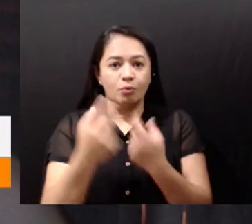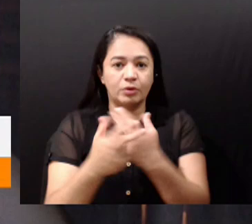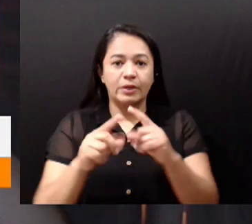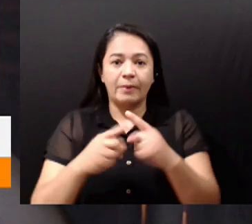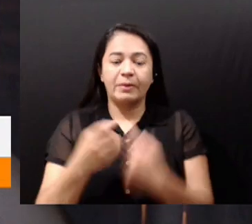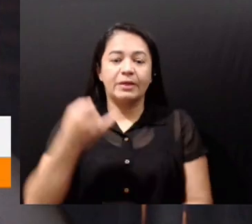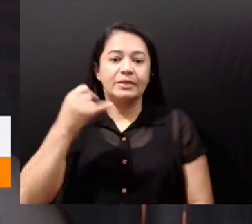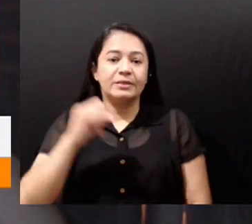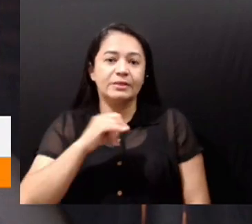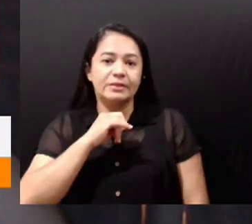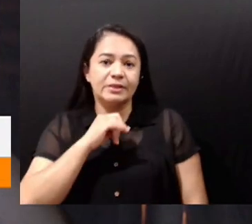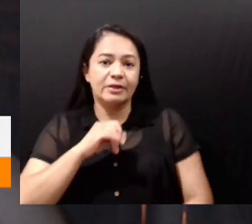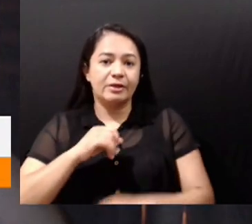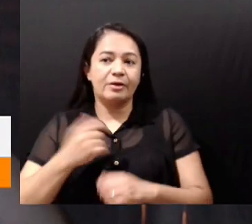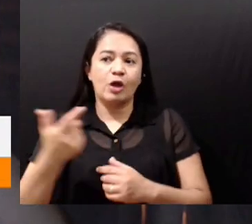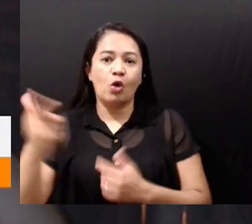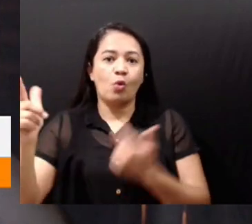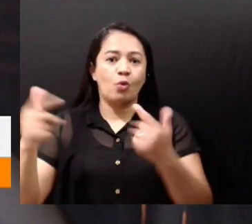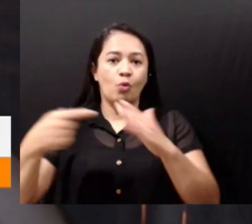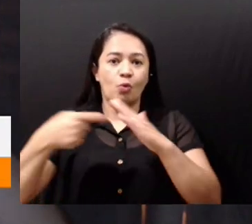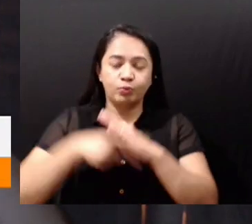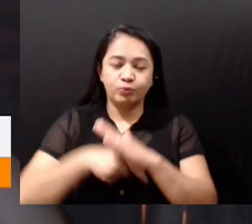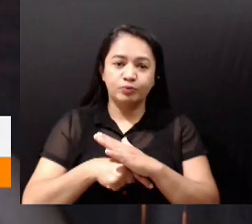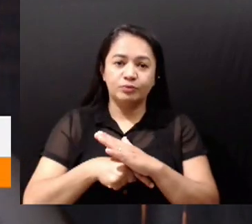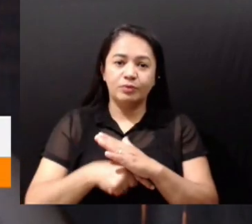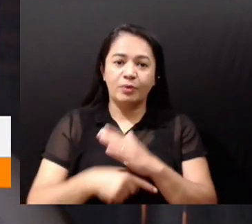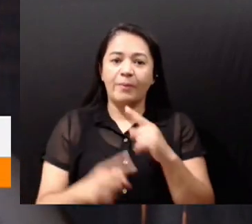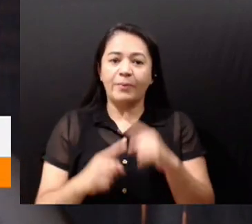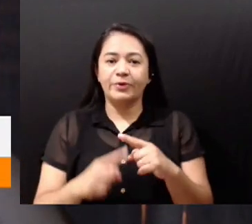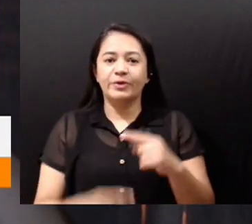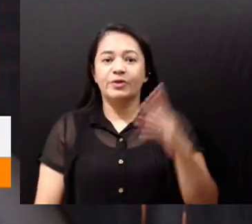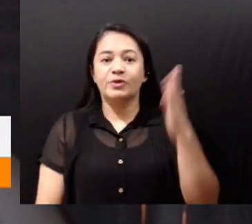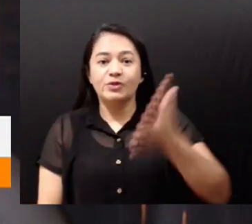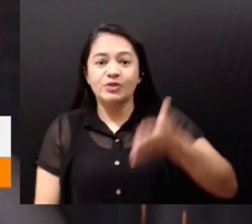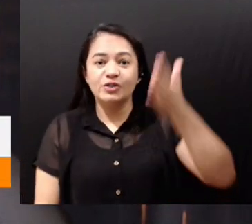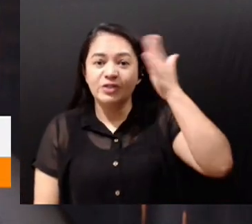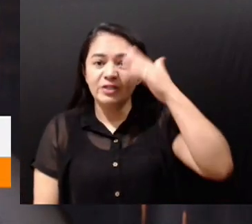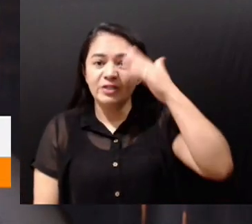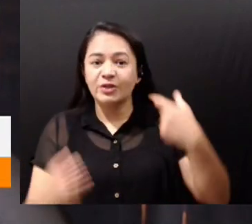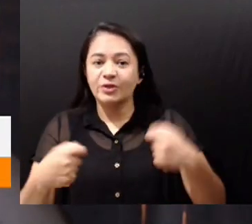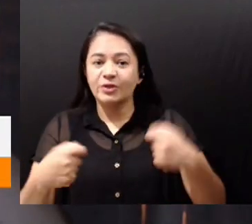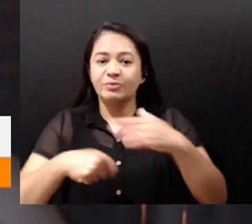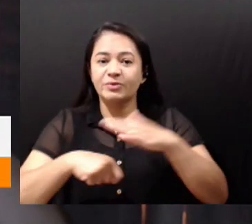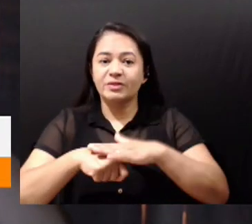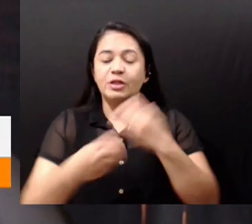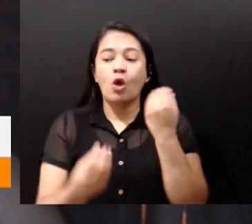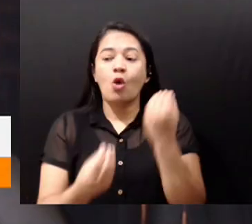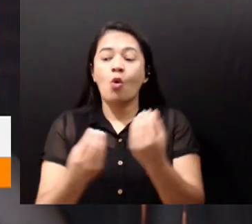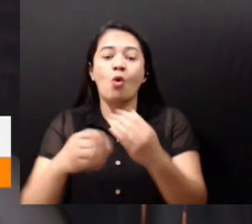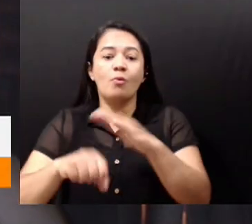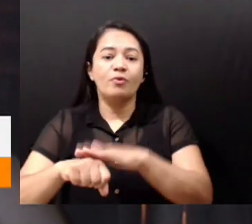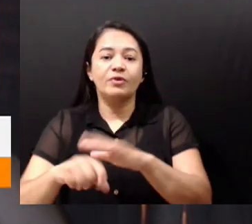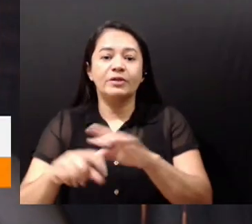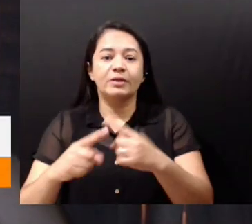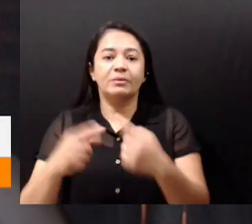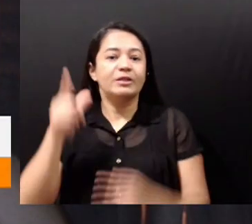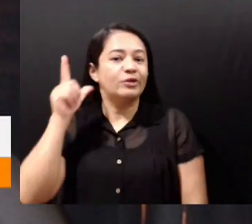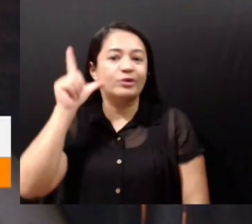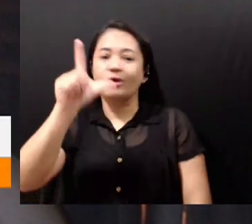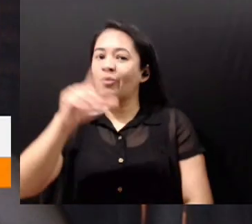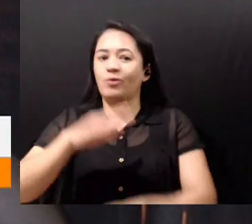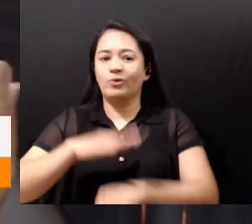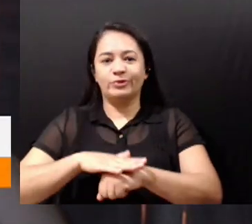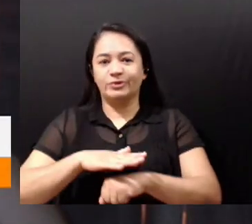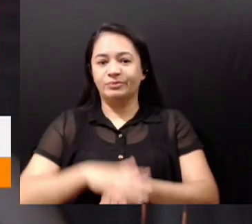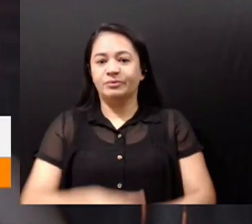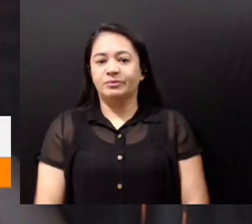começa por aí. Porque eu já sei o que eu preciso fazer, eu sei como fazer, mas eu não consigo fazer. Perfeito. E aí,